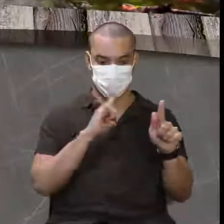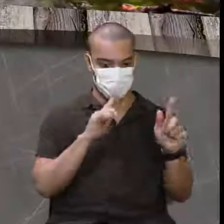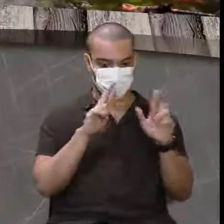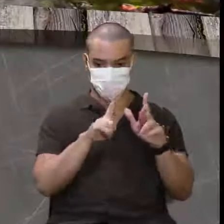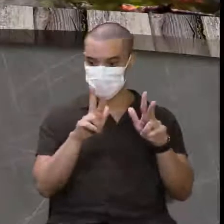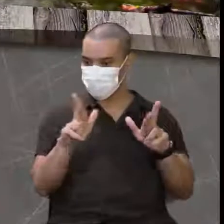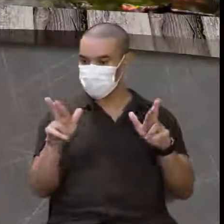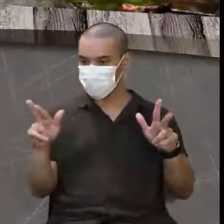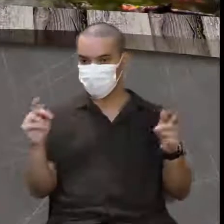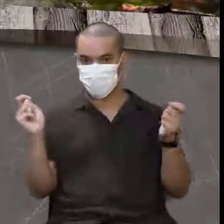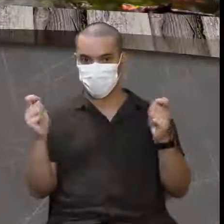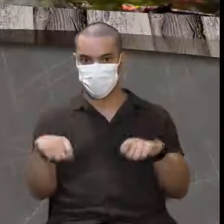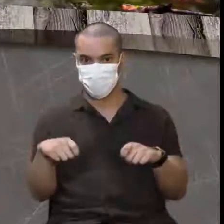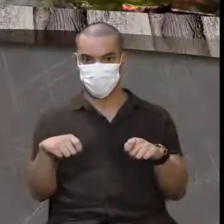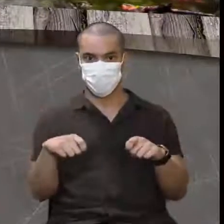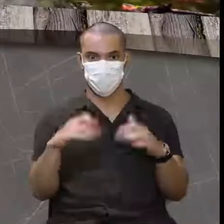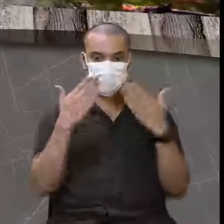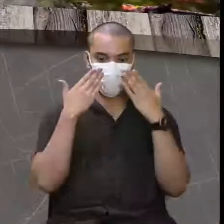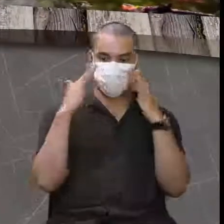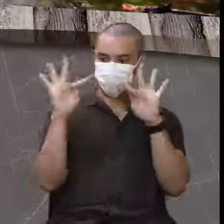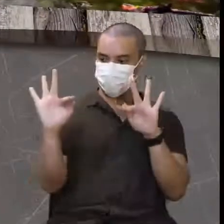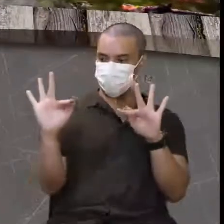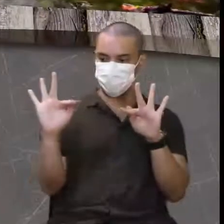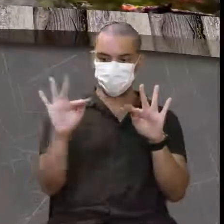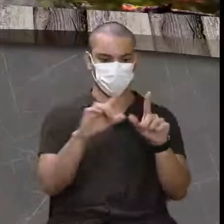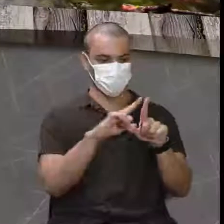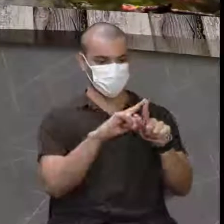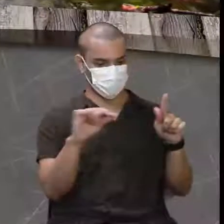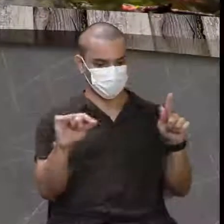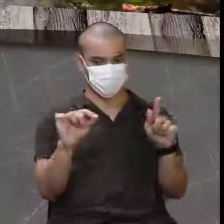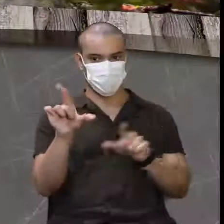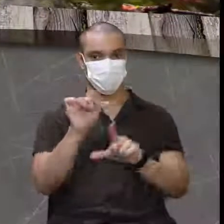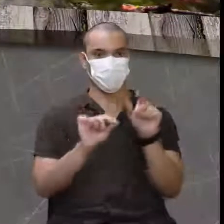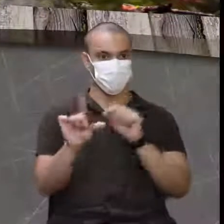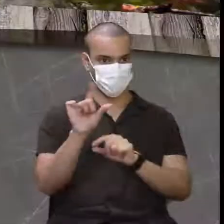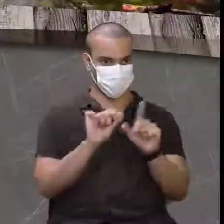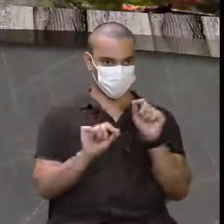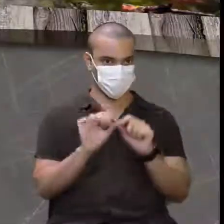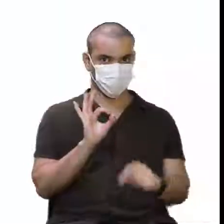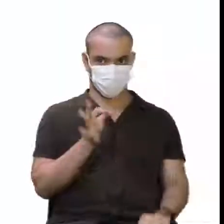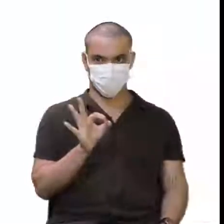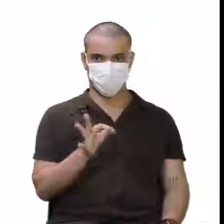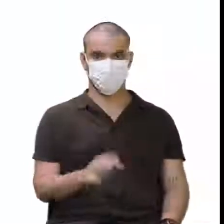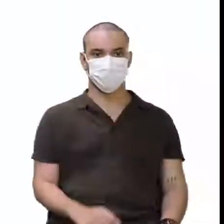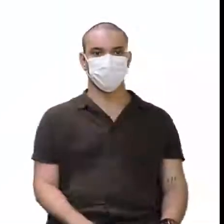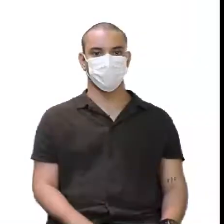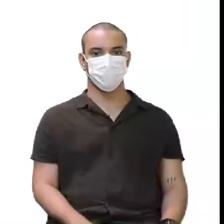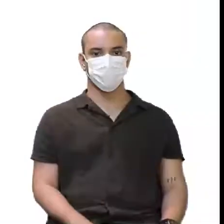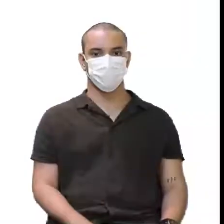padrões fenotípicos que ele selecionou, então. Vamos para o quadro.